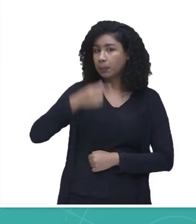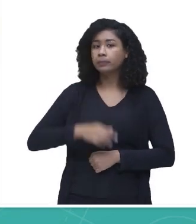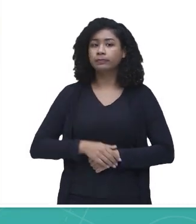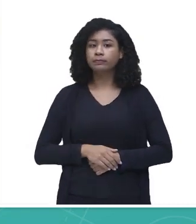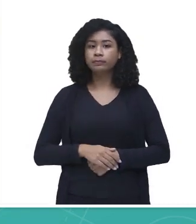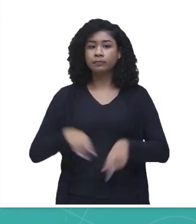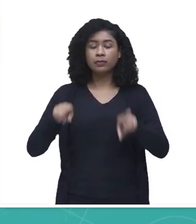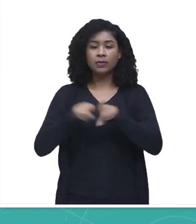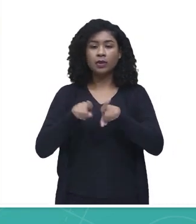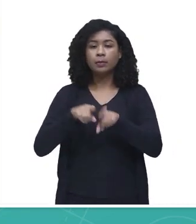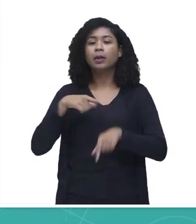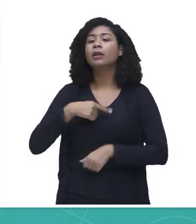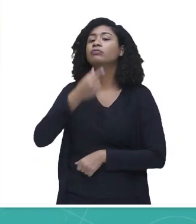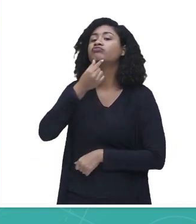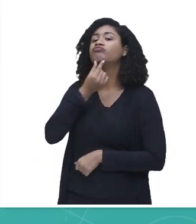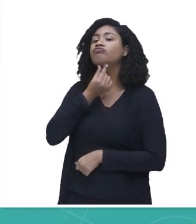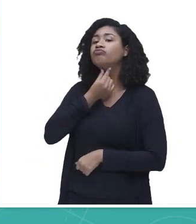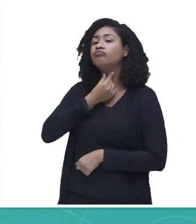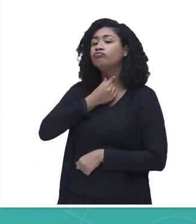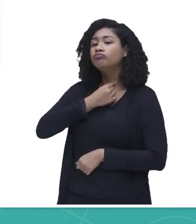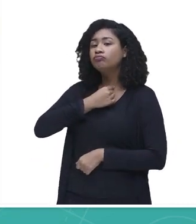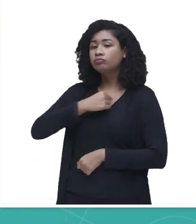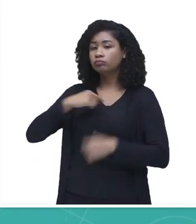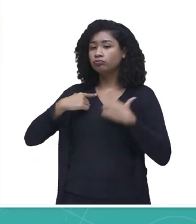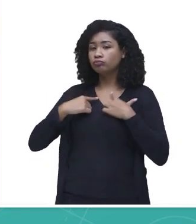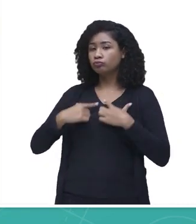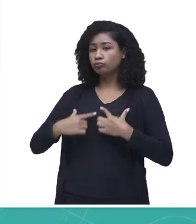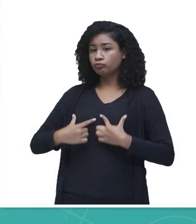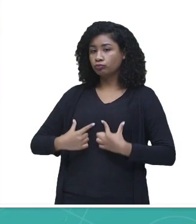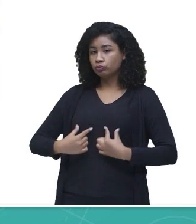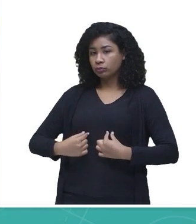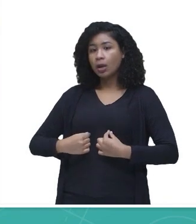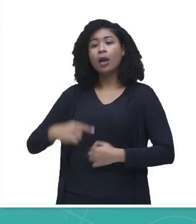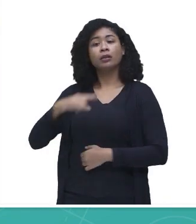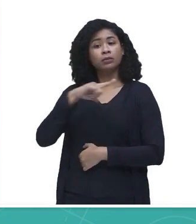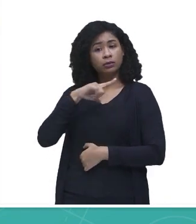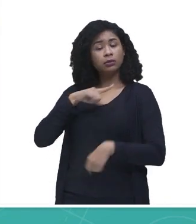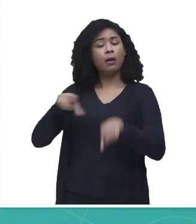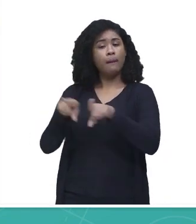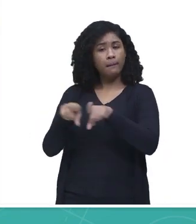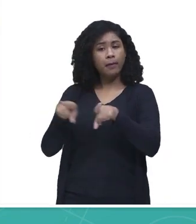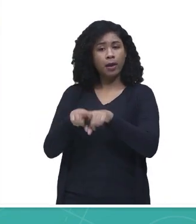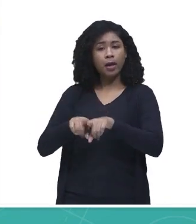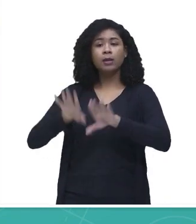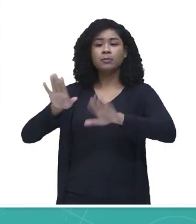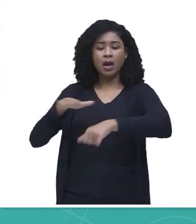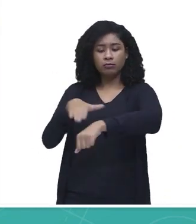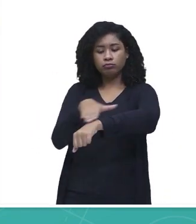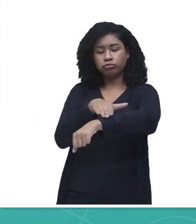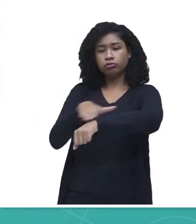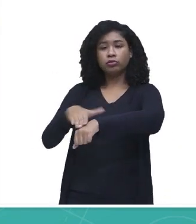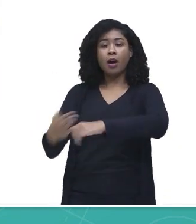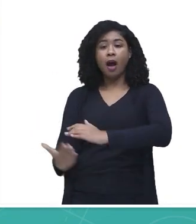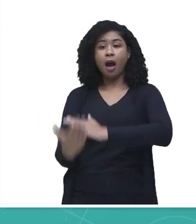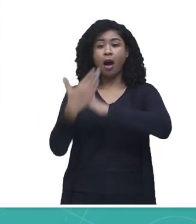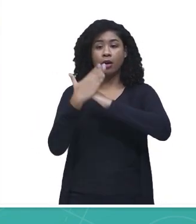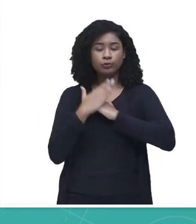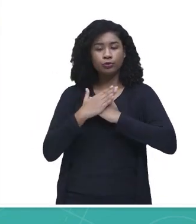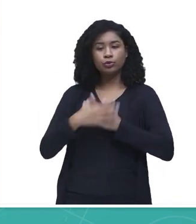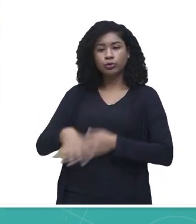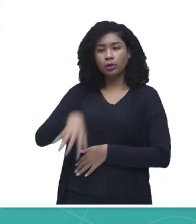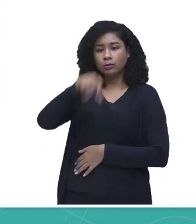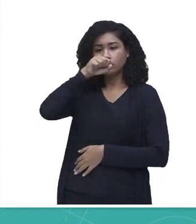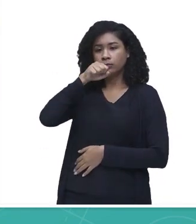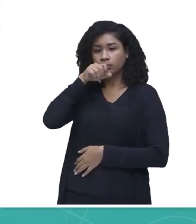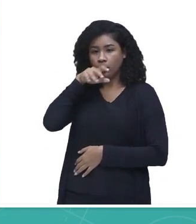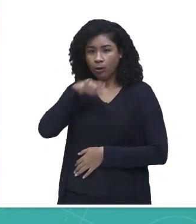ali os pulmões, tá? Que vão realizar a troca gasosa, mas a pele também vai auxiliar nesse processo, porque a